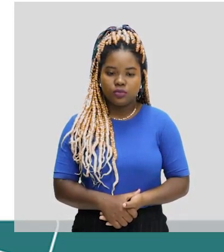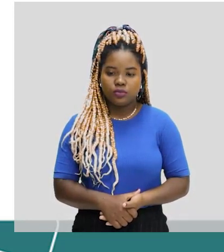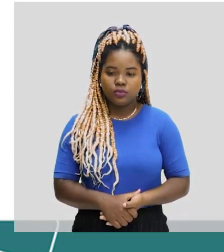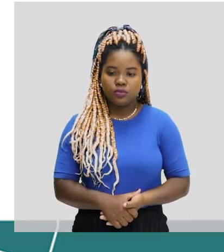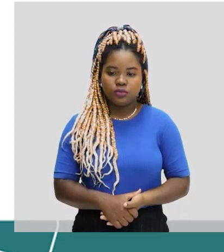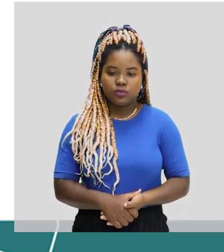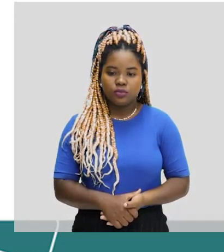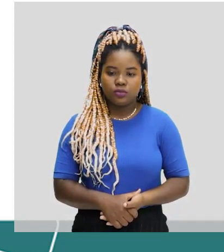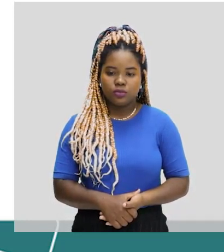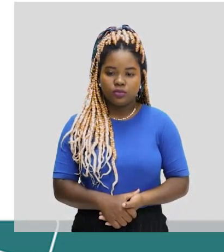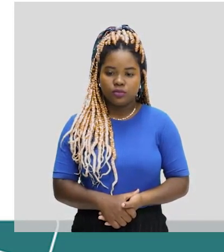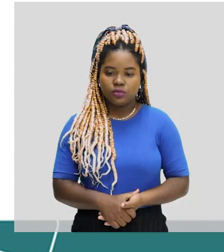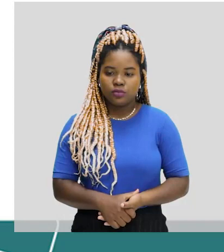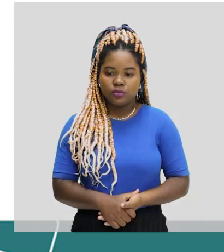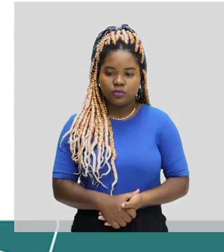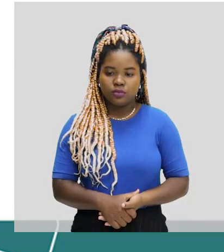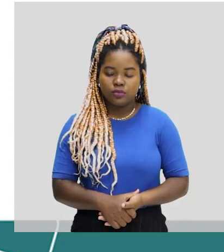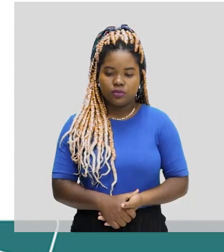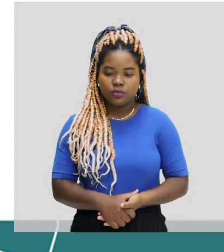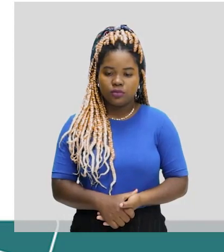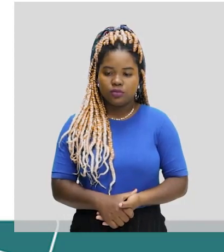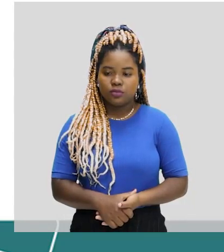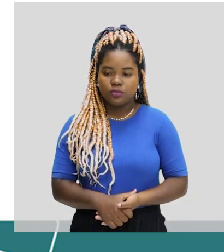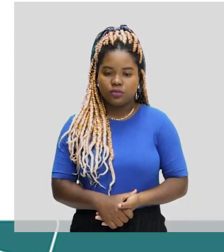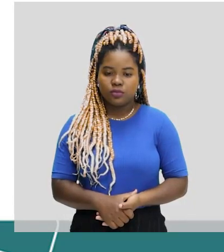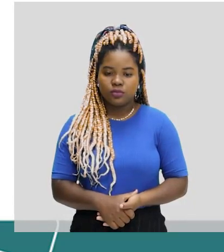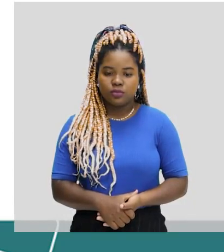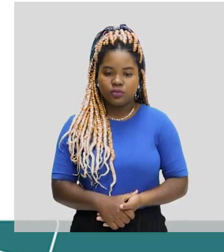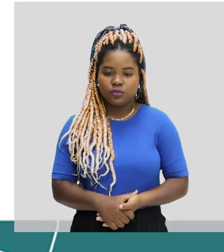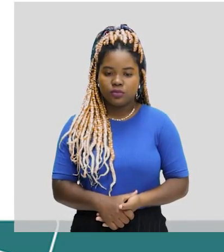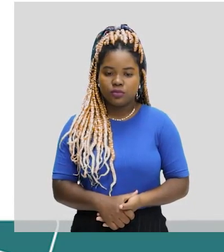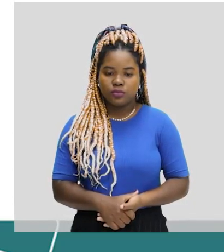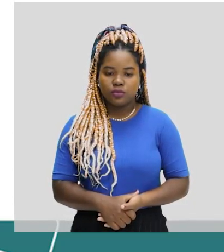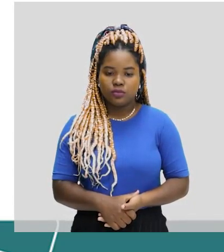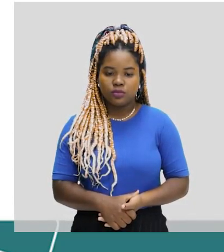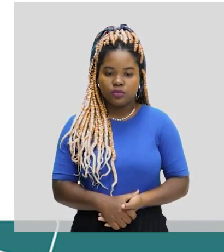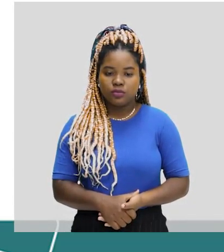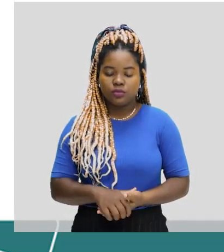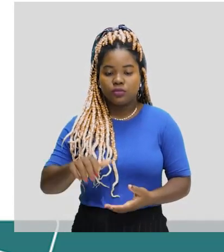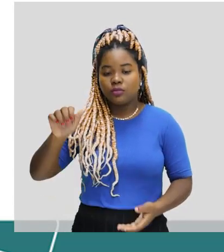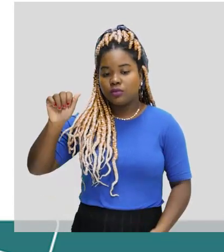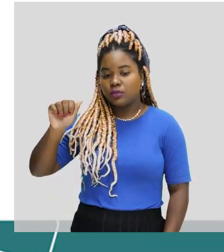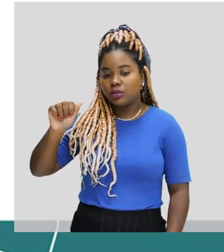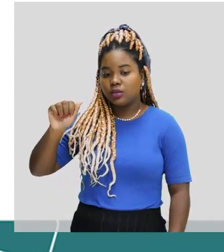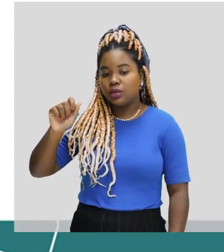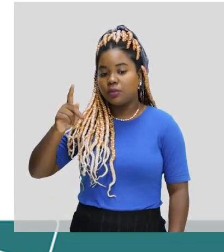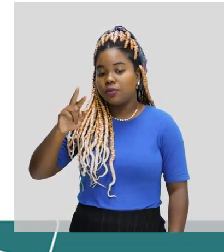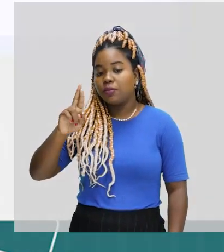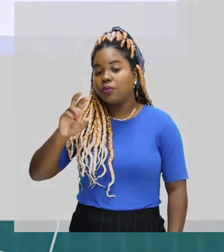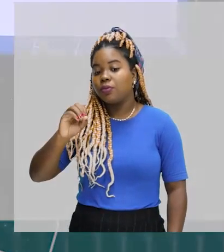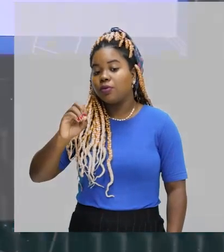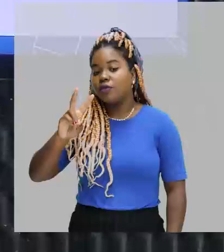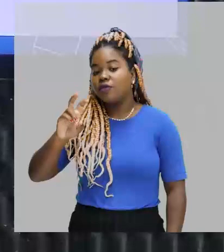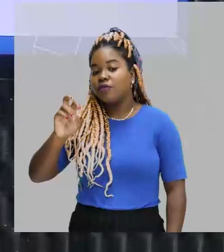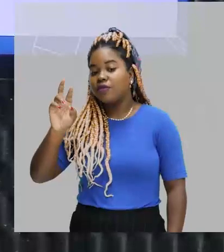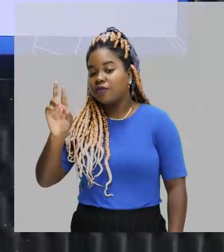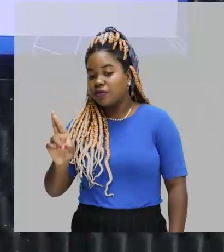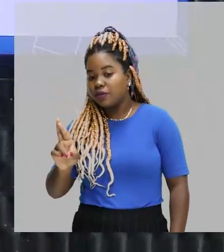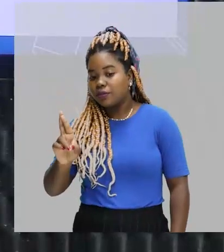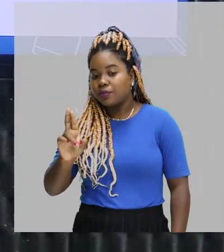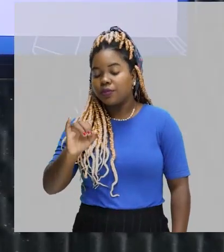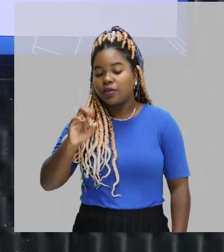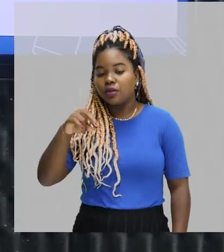que, com seus credores para os quais voltou a merecer. Prover e indispor, tá